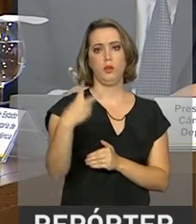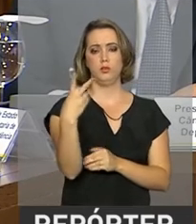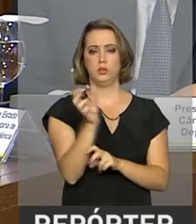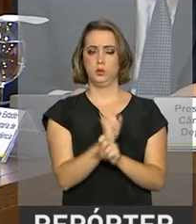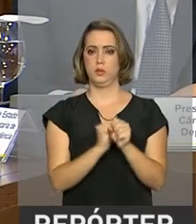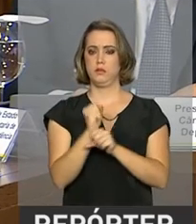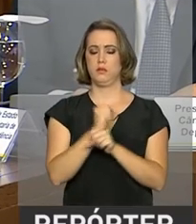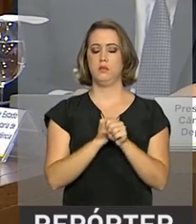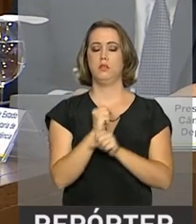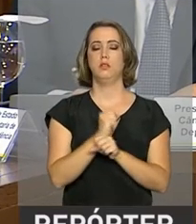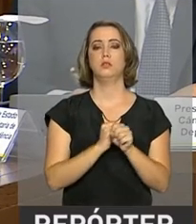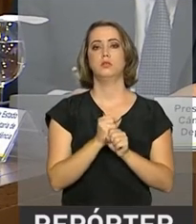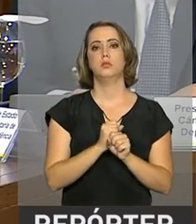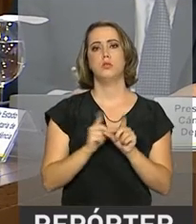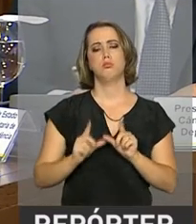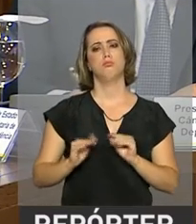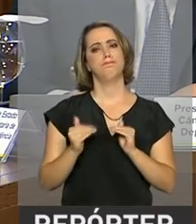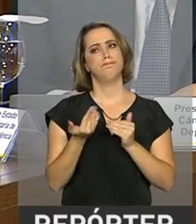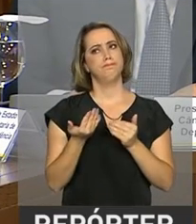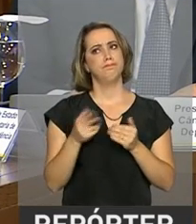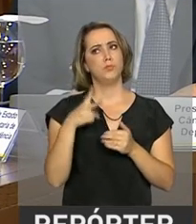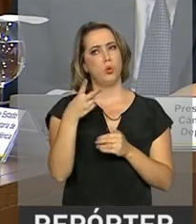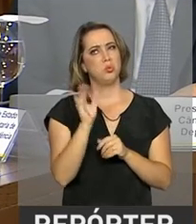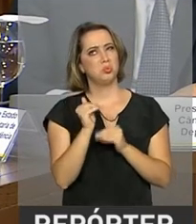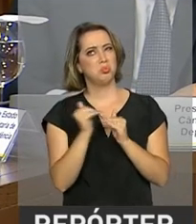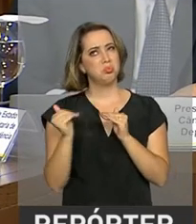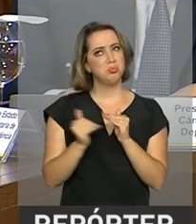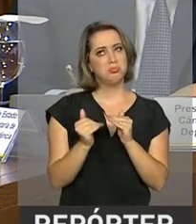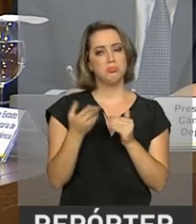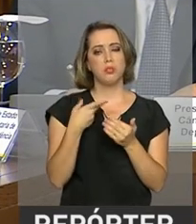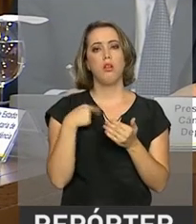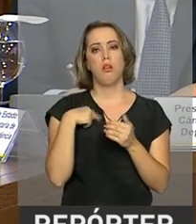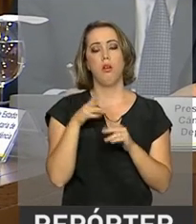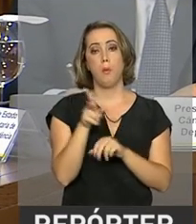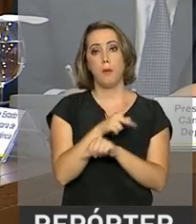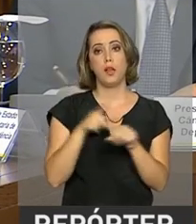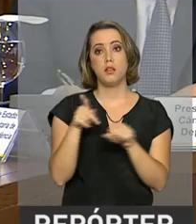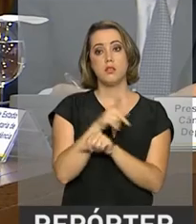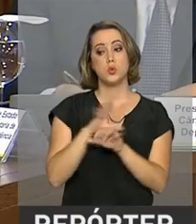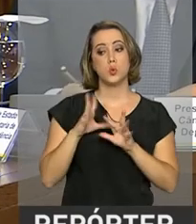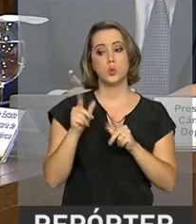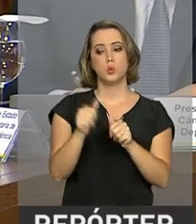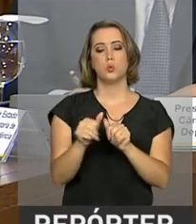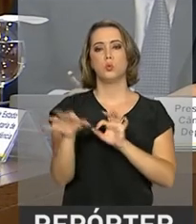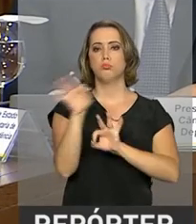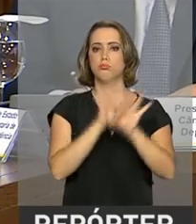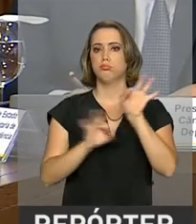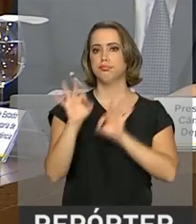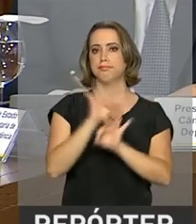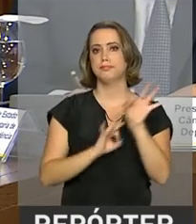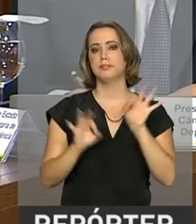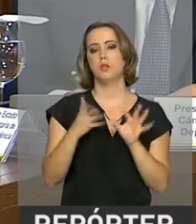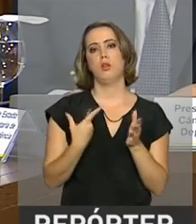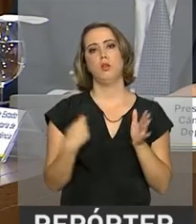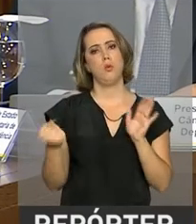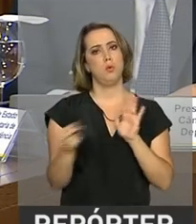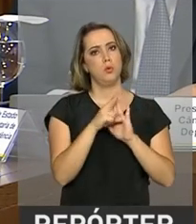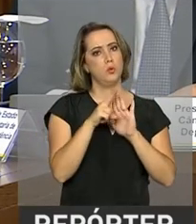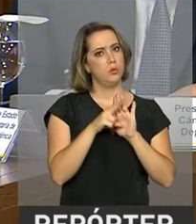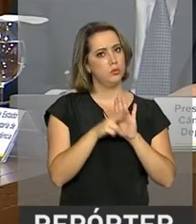pouco menos dois anos deixar o país inteiramente reformulado ou seja com